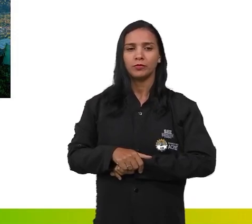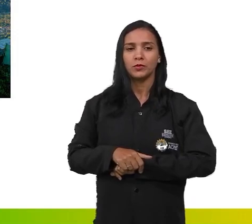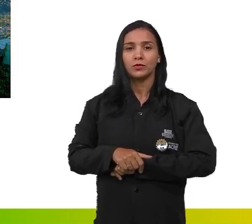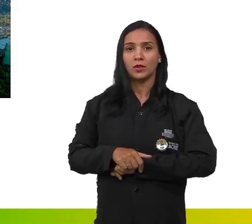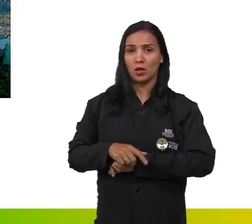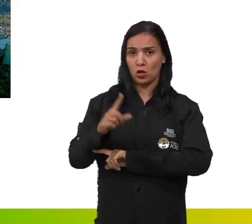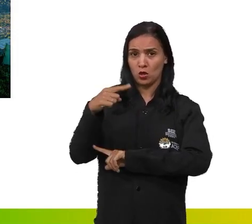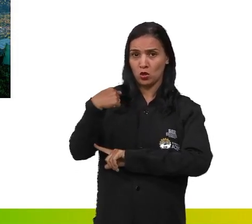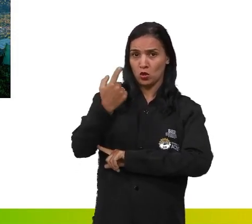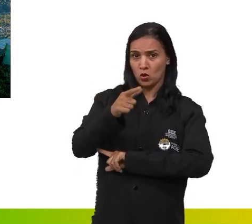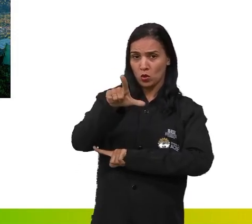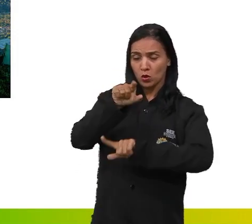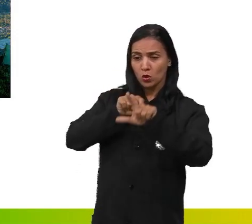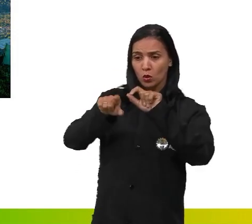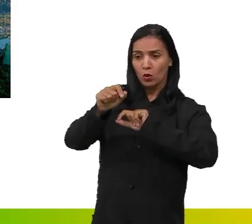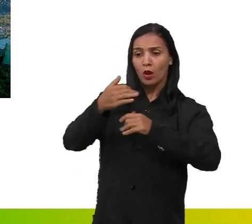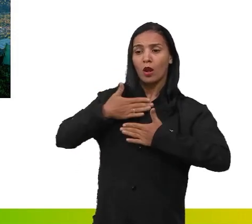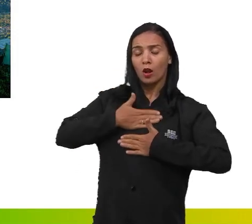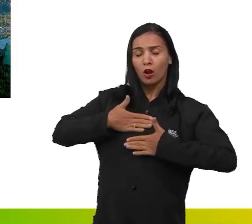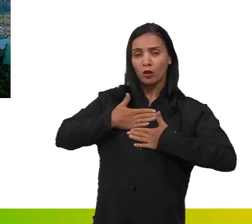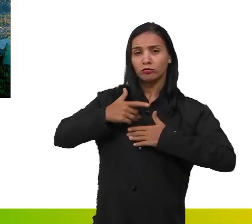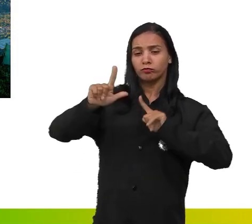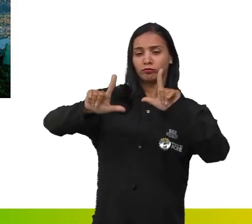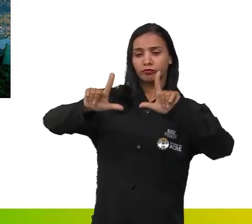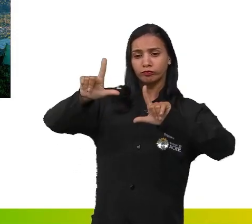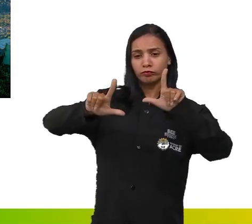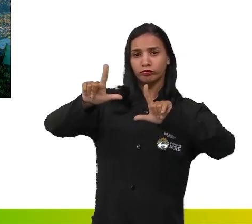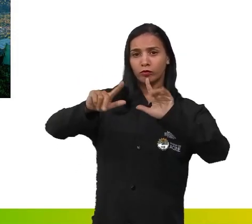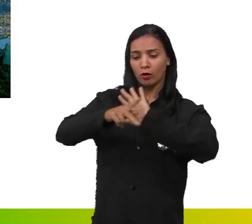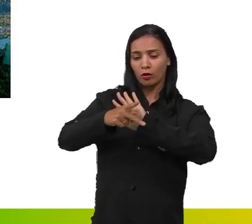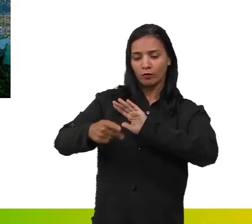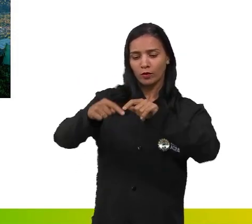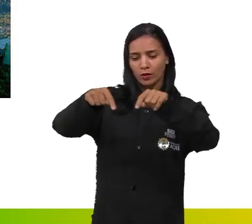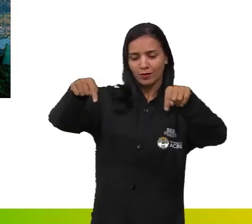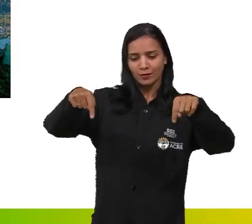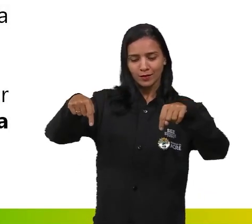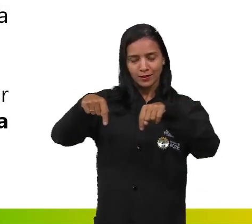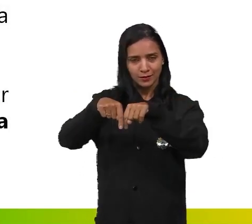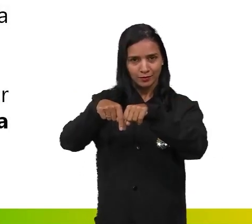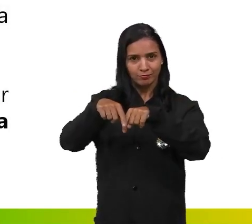Nós preferimos assistir TV na sala.